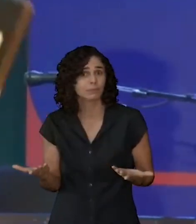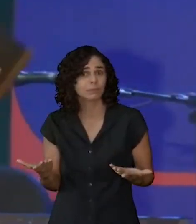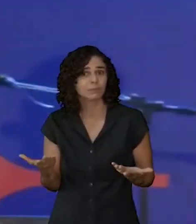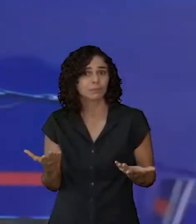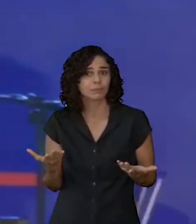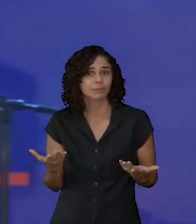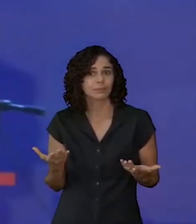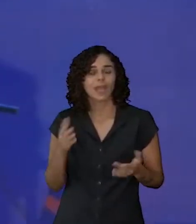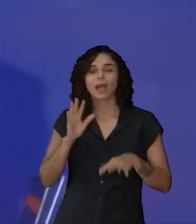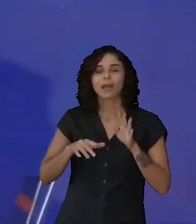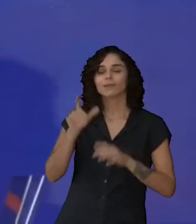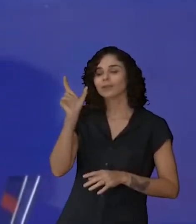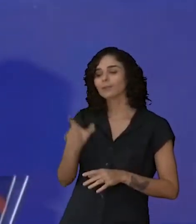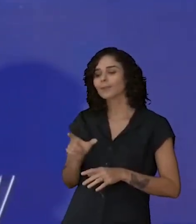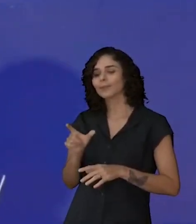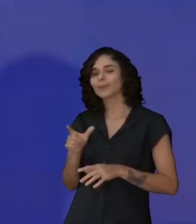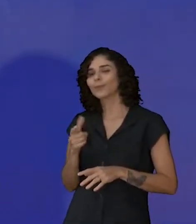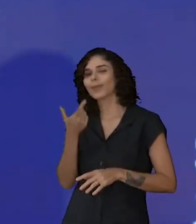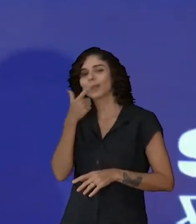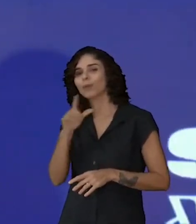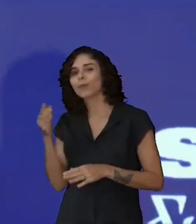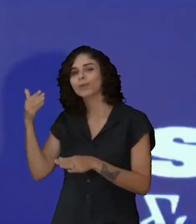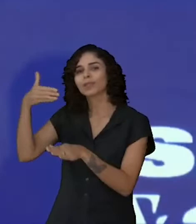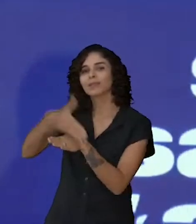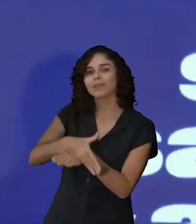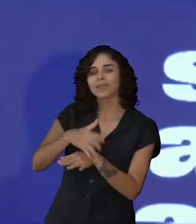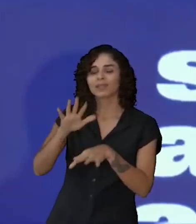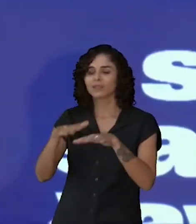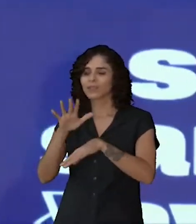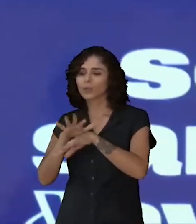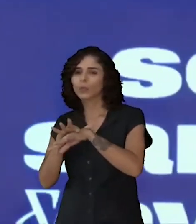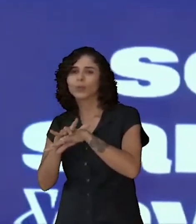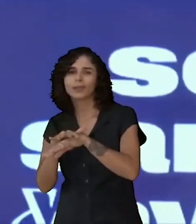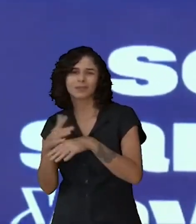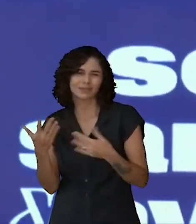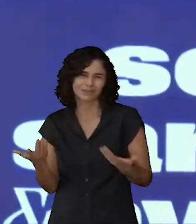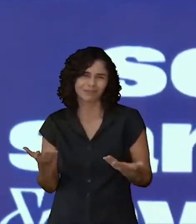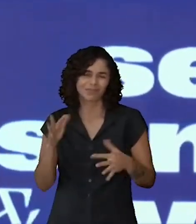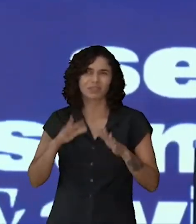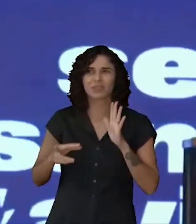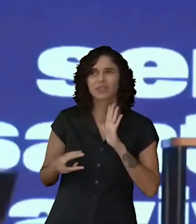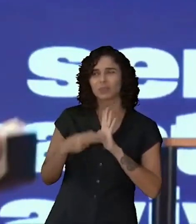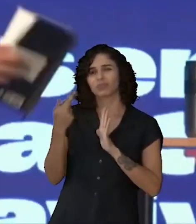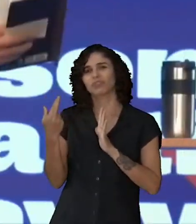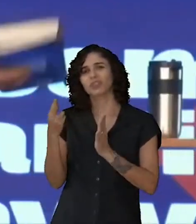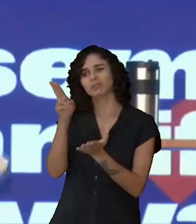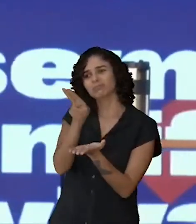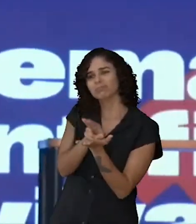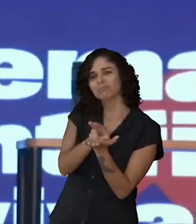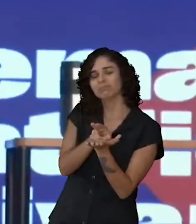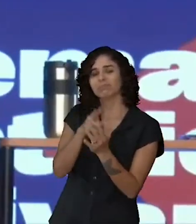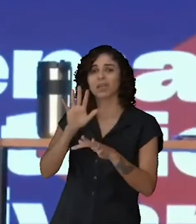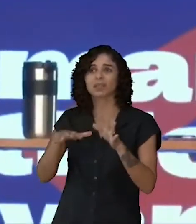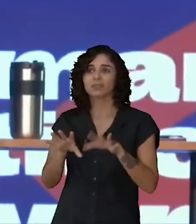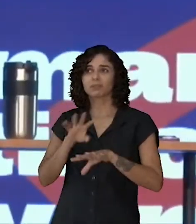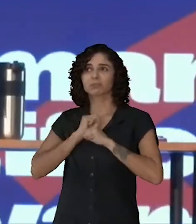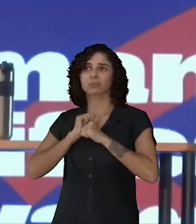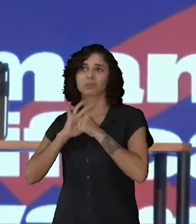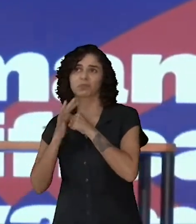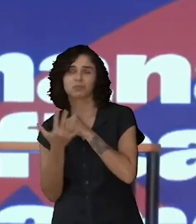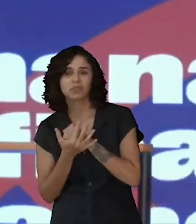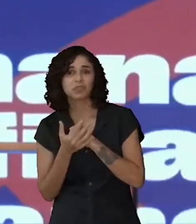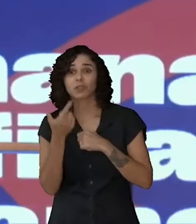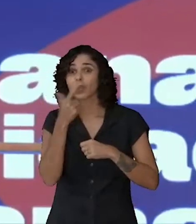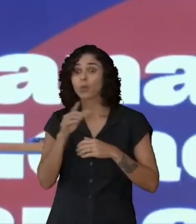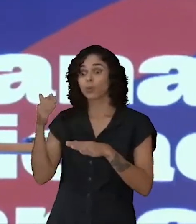não tem acesso, para quem está doente, para quem está operado, Para quem está com Covid, para quem está